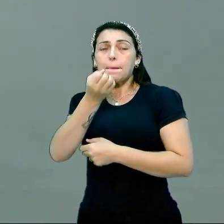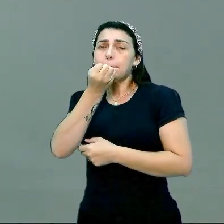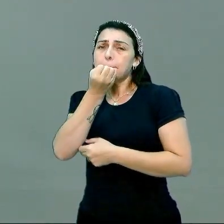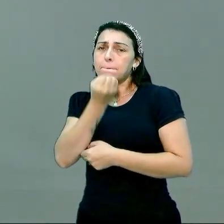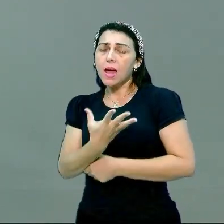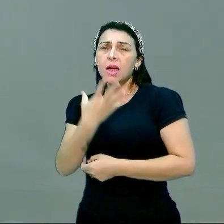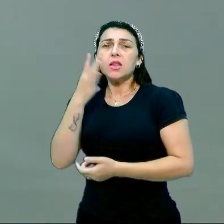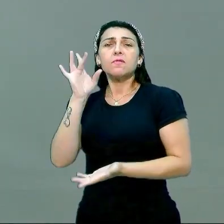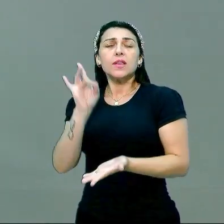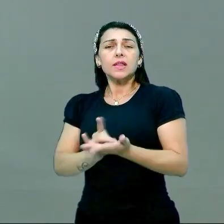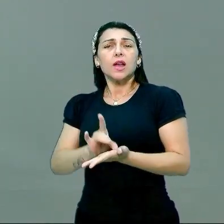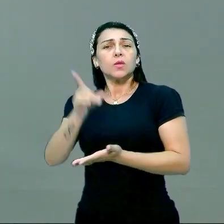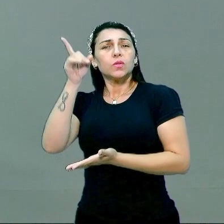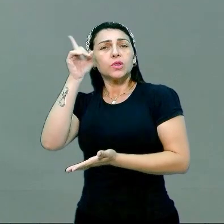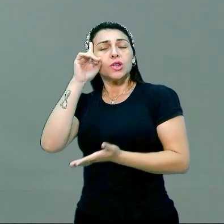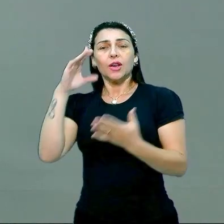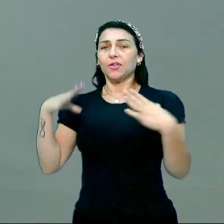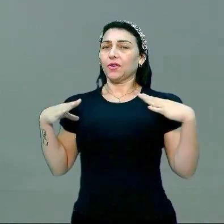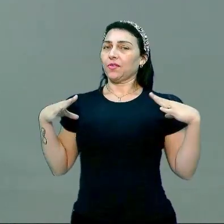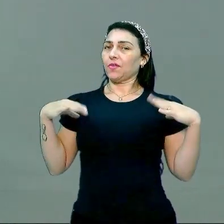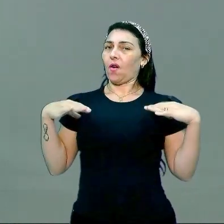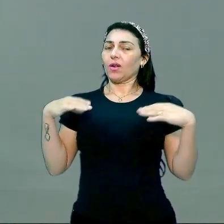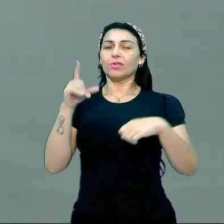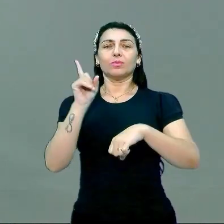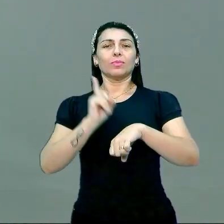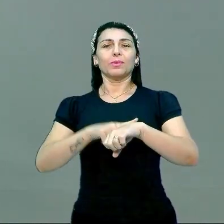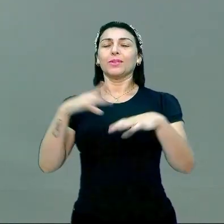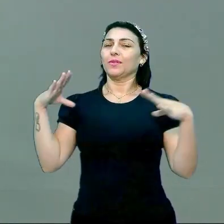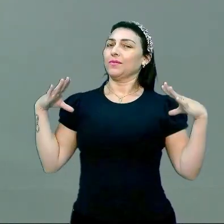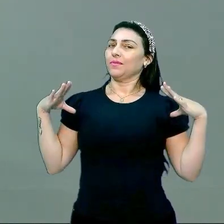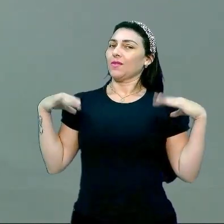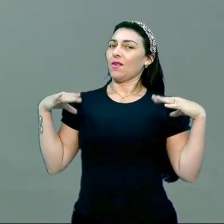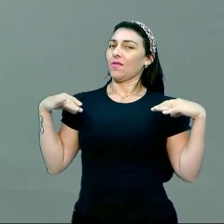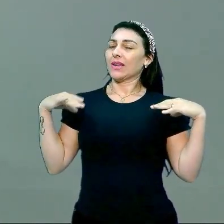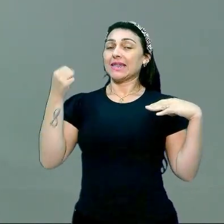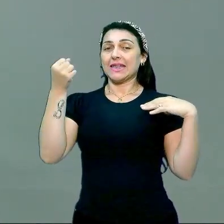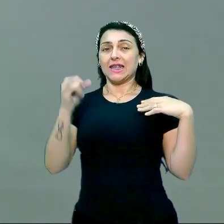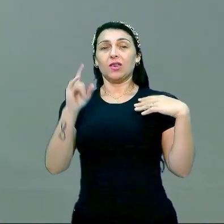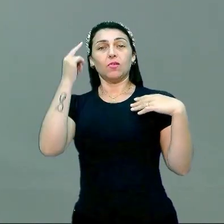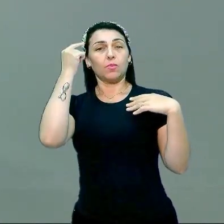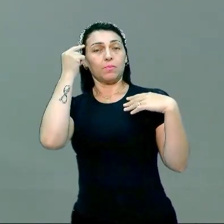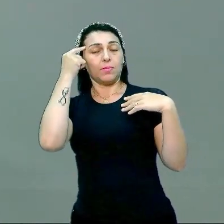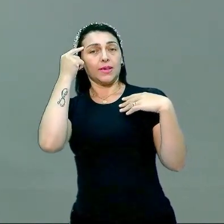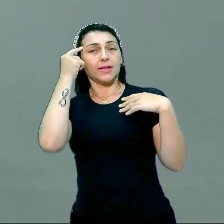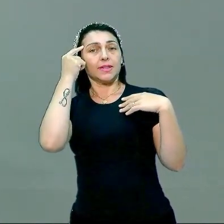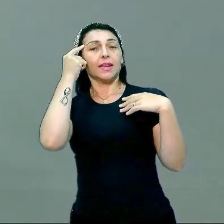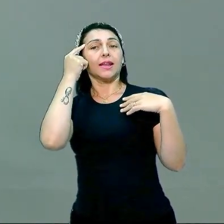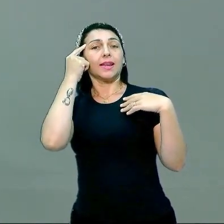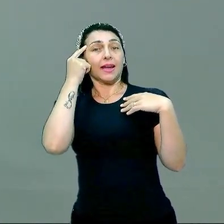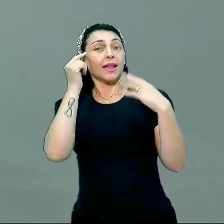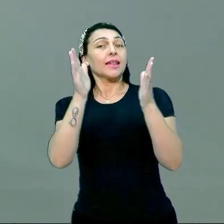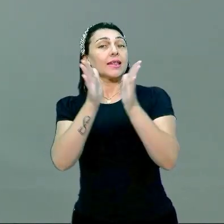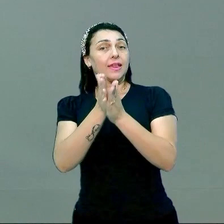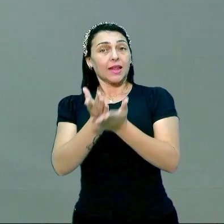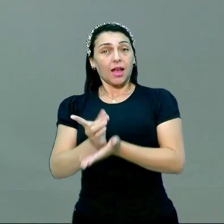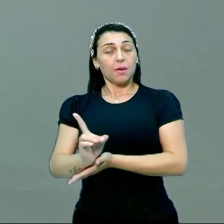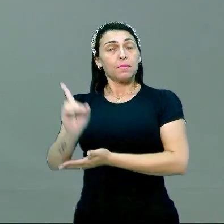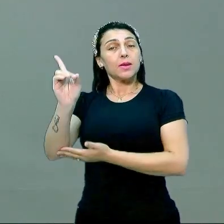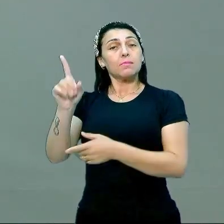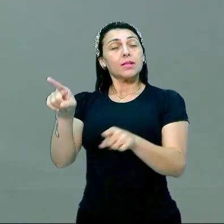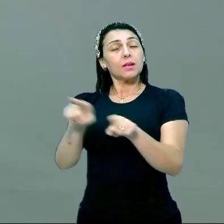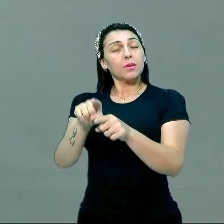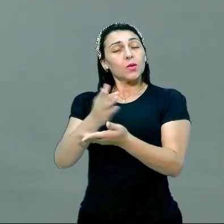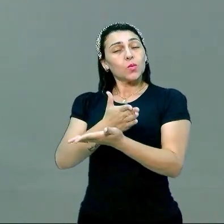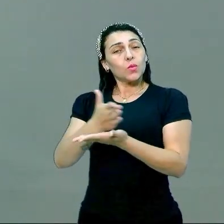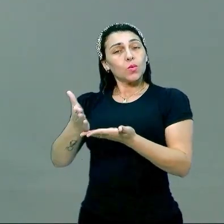bem mesmo no seu dia de folga, no momento de folga. Se a gente for pensar bem, até na Bíblia, no